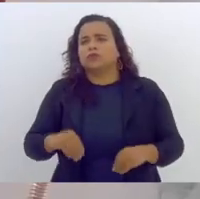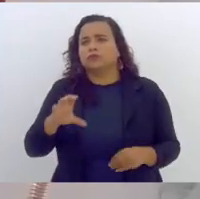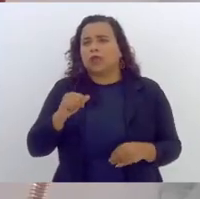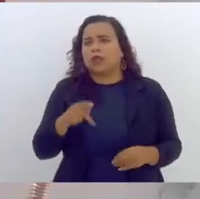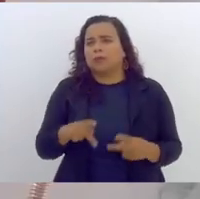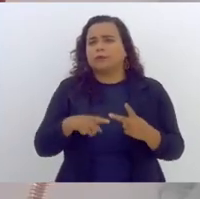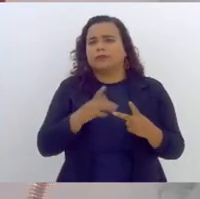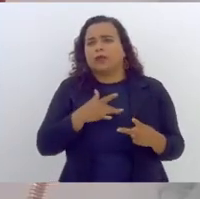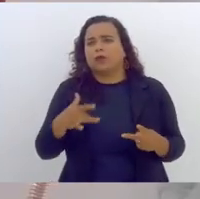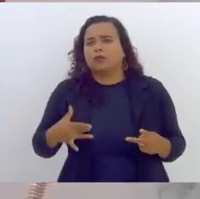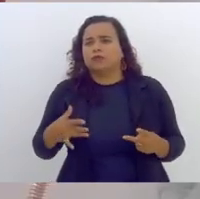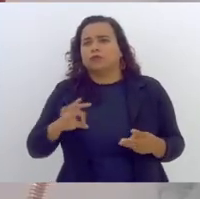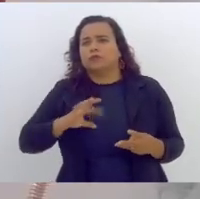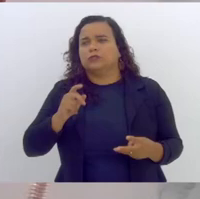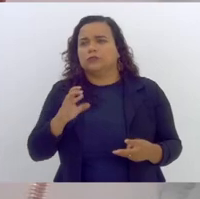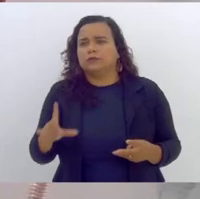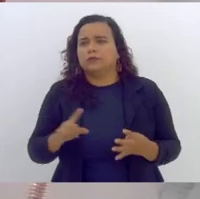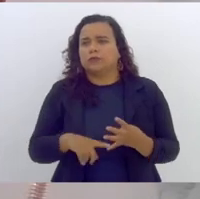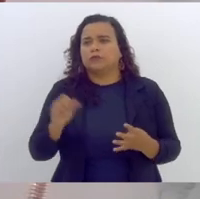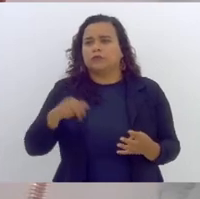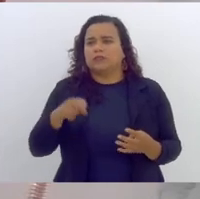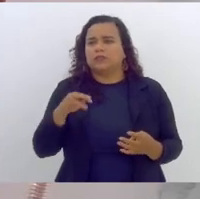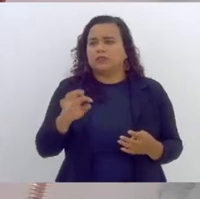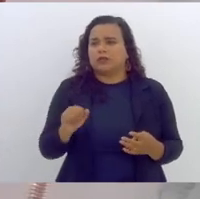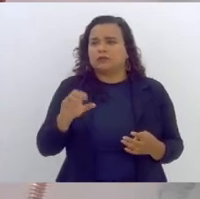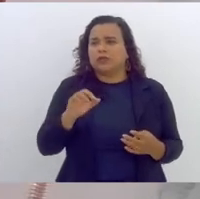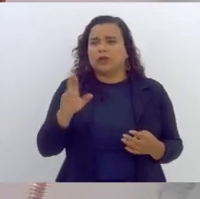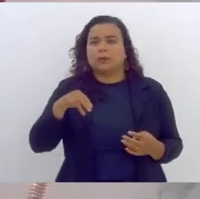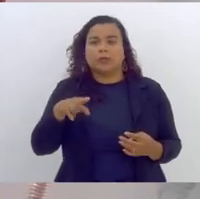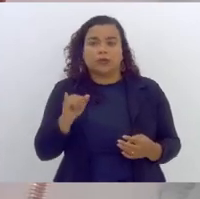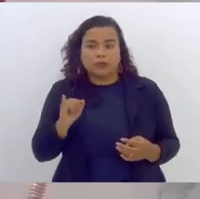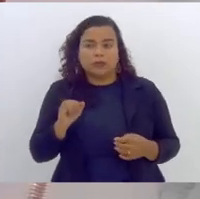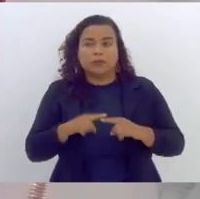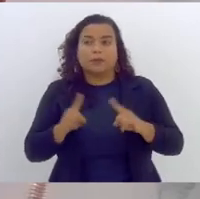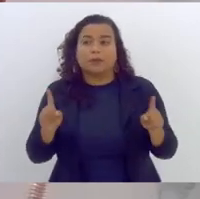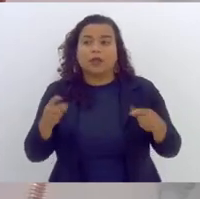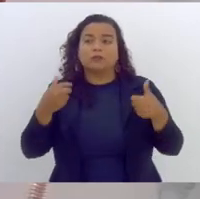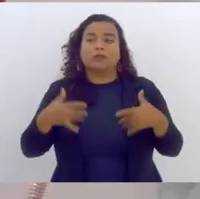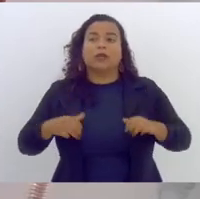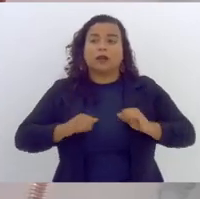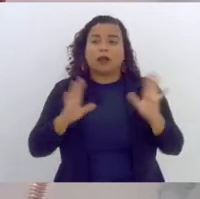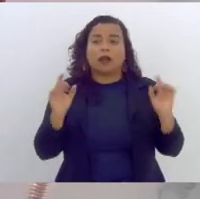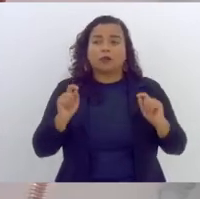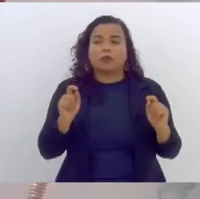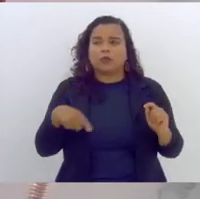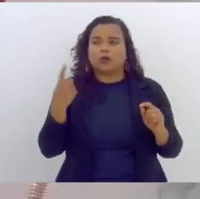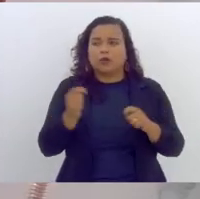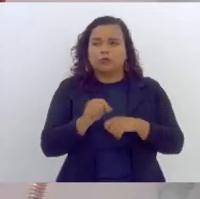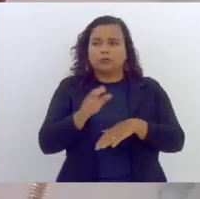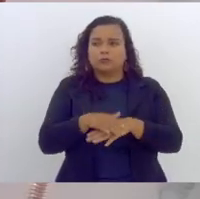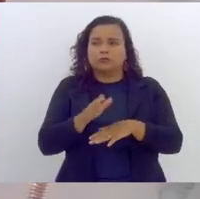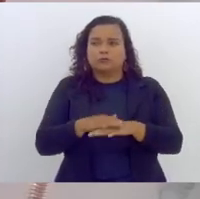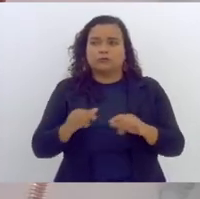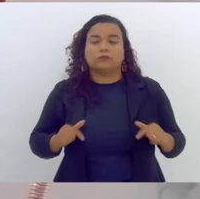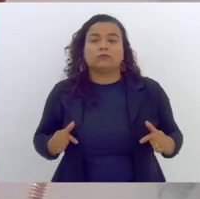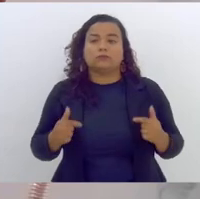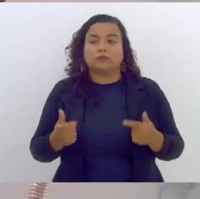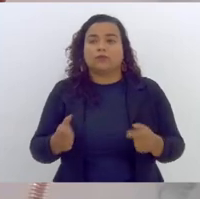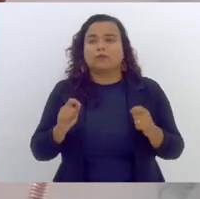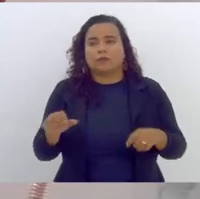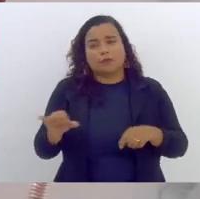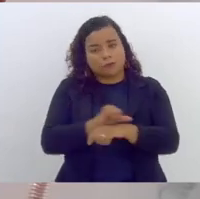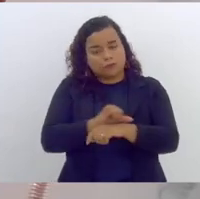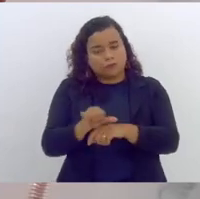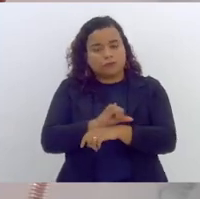Saúde Santa Cabrini todo mundo só que obviamente a gente faz algo de forma